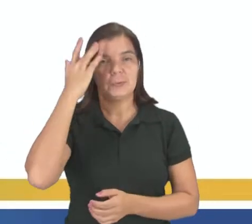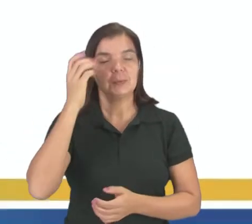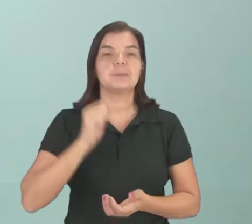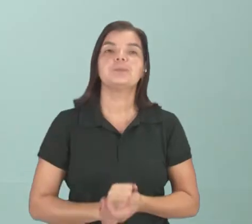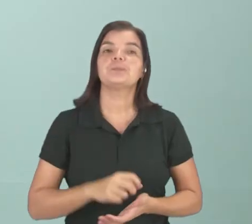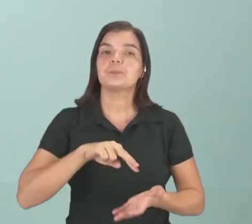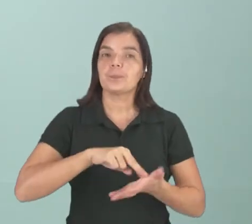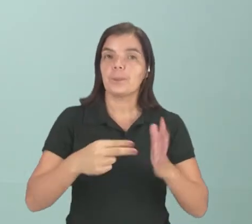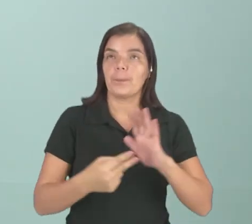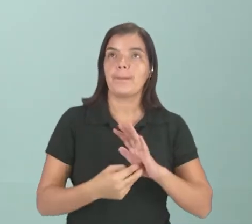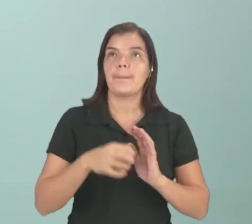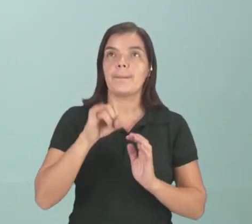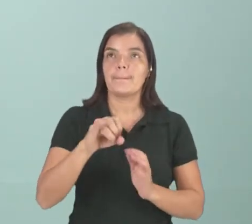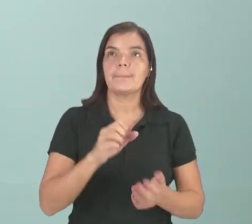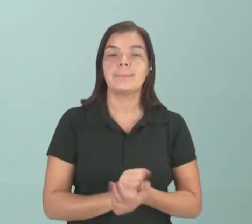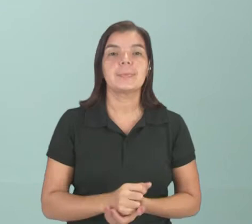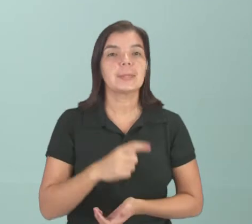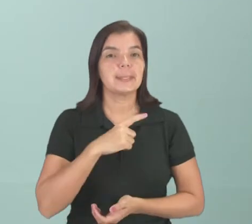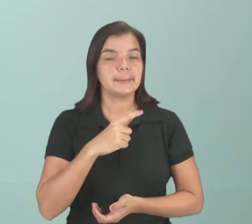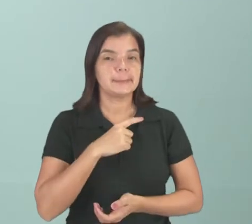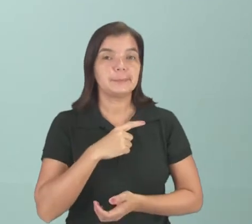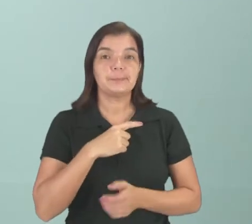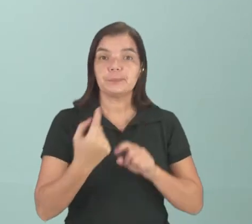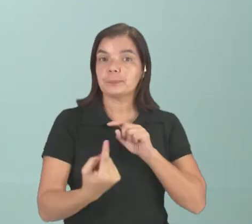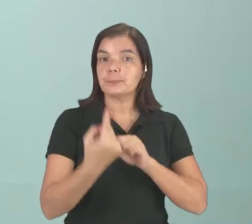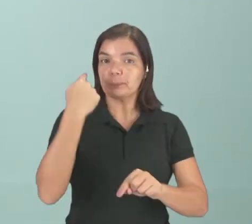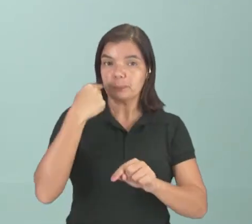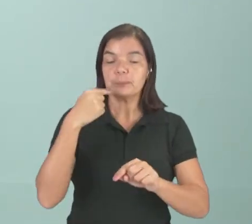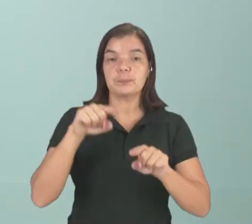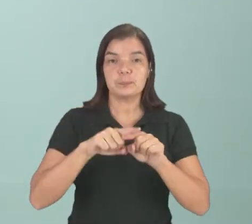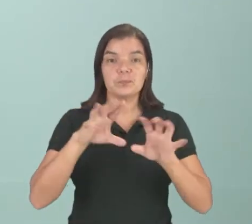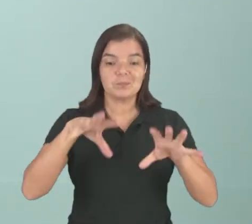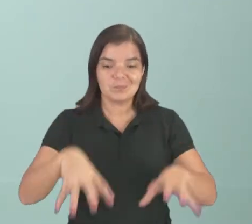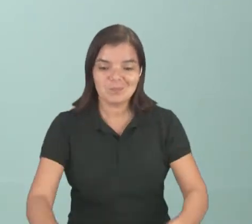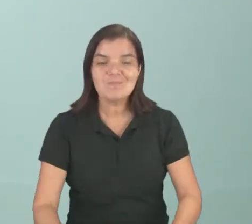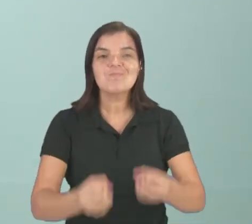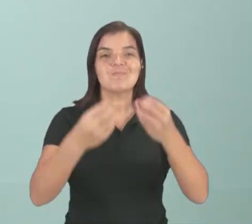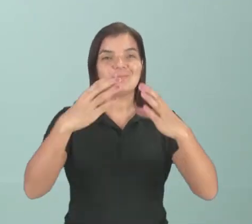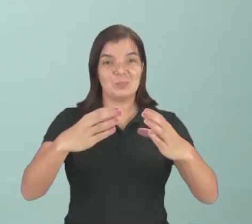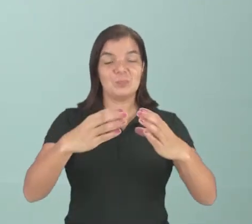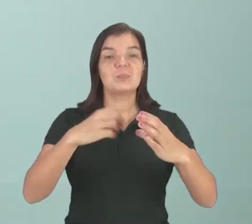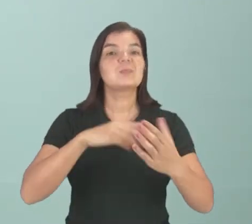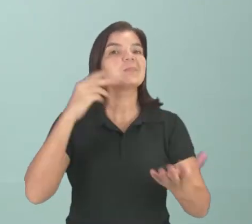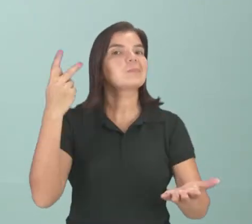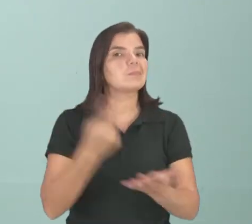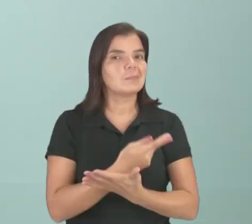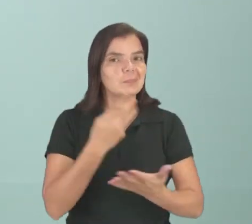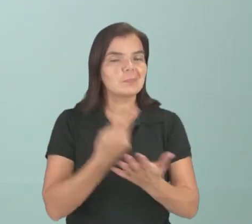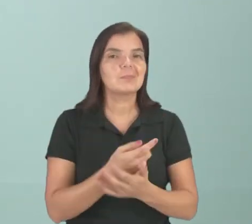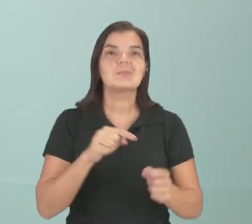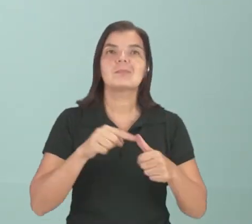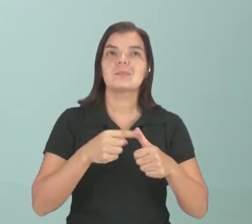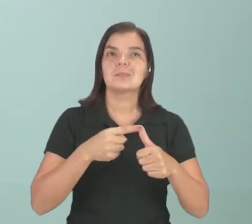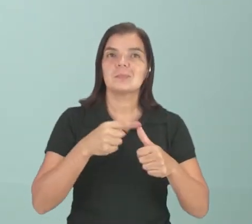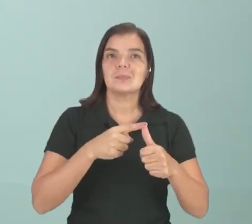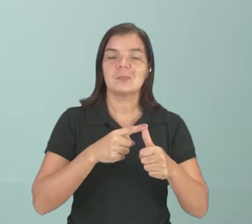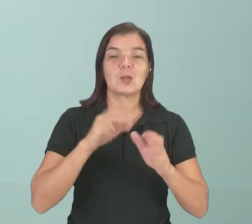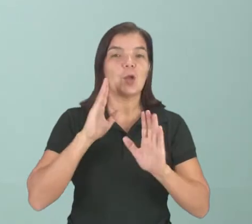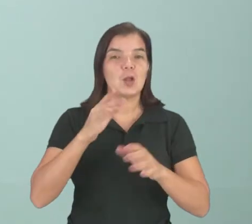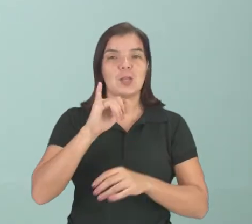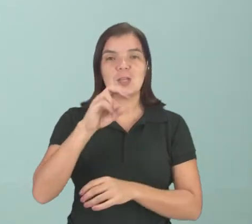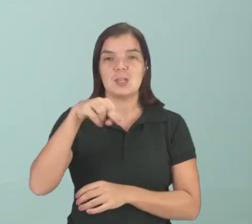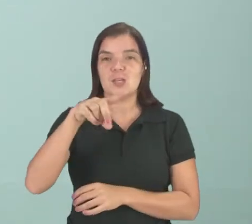seja se acaso pega esse recurso o goleiro pegar com a mão ele vai sofrer a penalidade chama tiro livre indireto